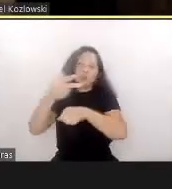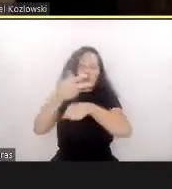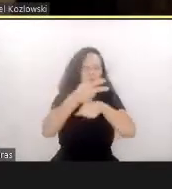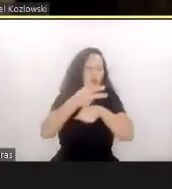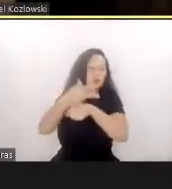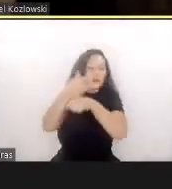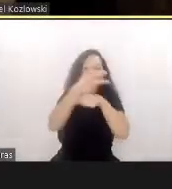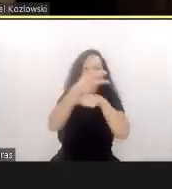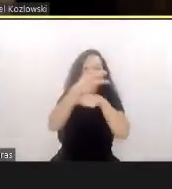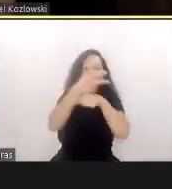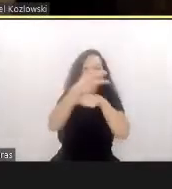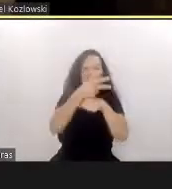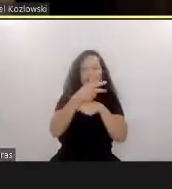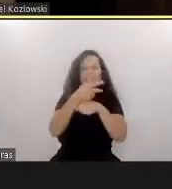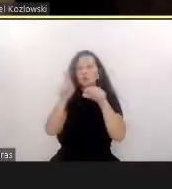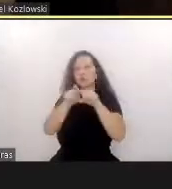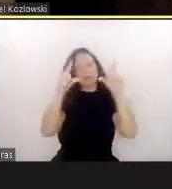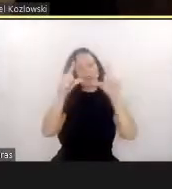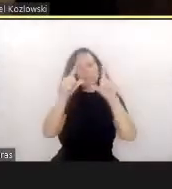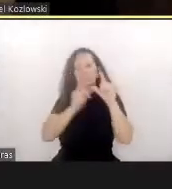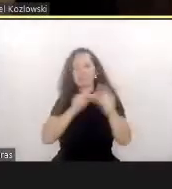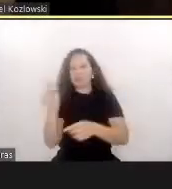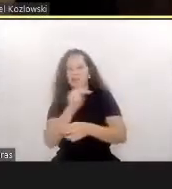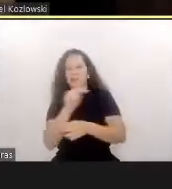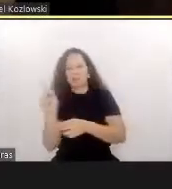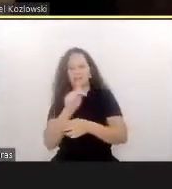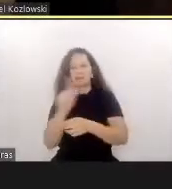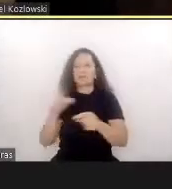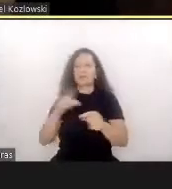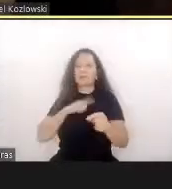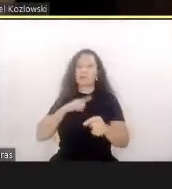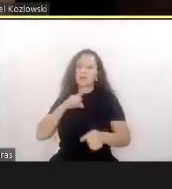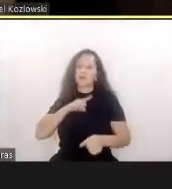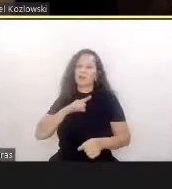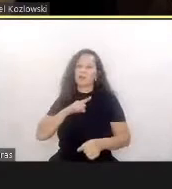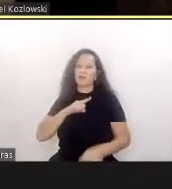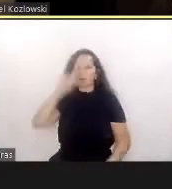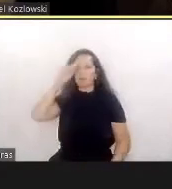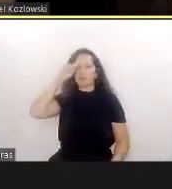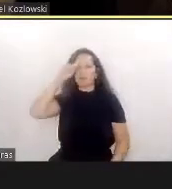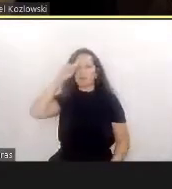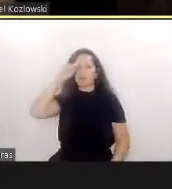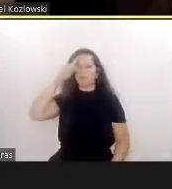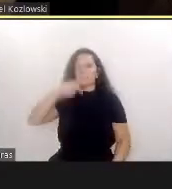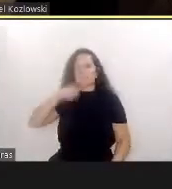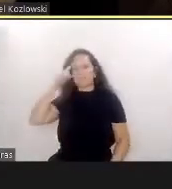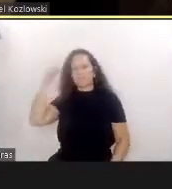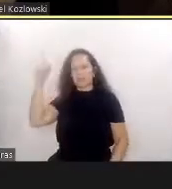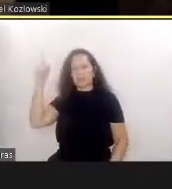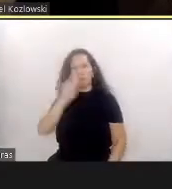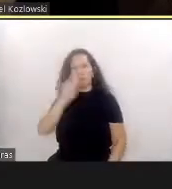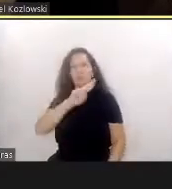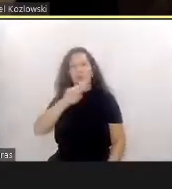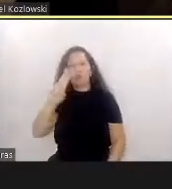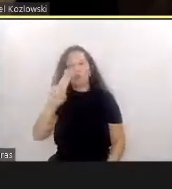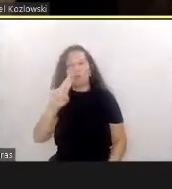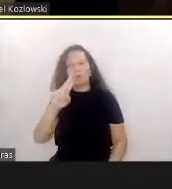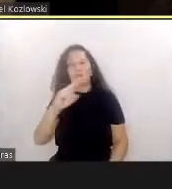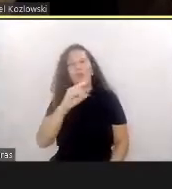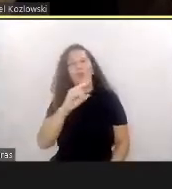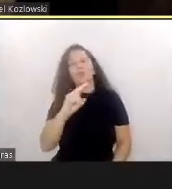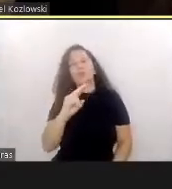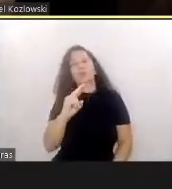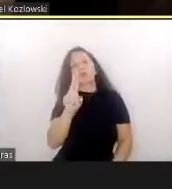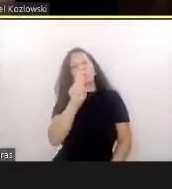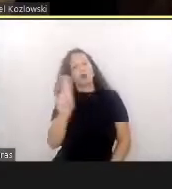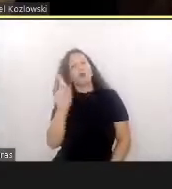compartilhados com outros professores, eu tinha minha própria aula de teoria, chamada Territory Spatial Reification of Power.